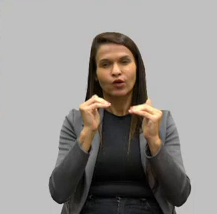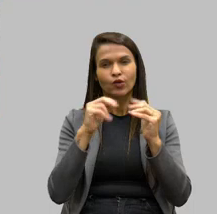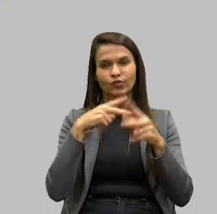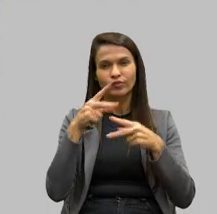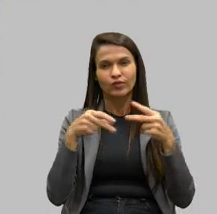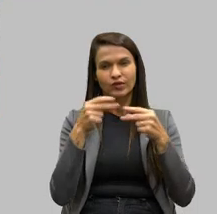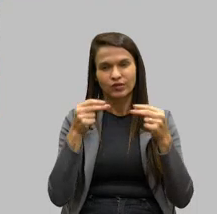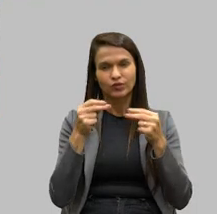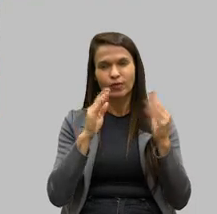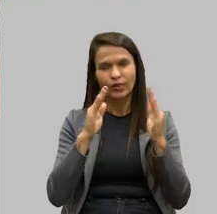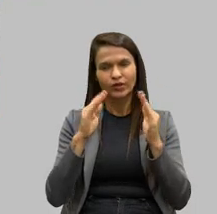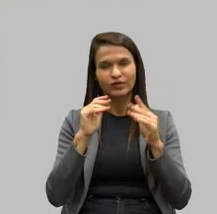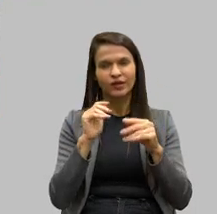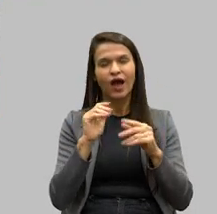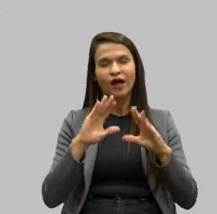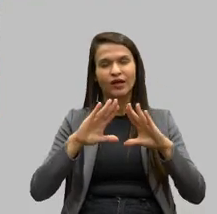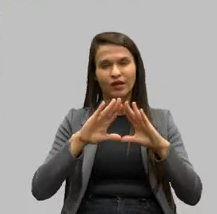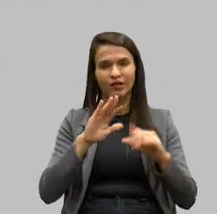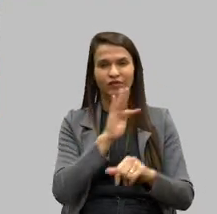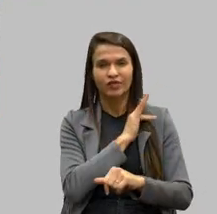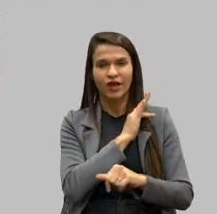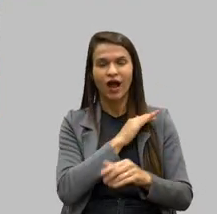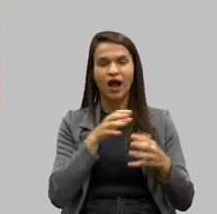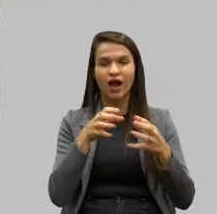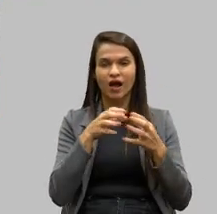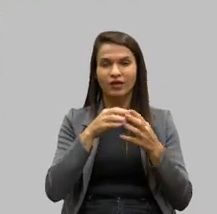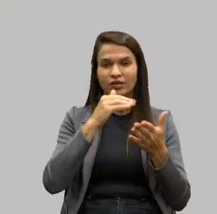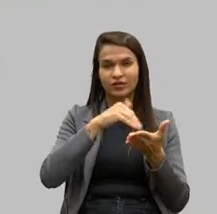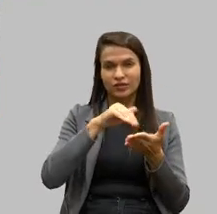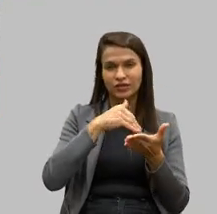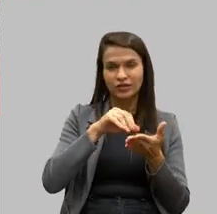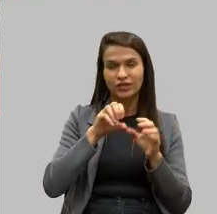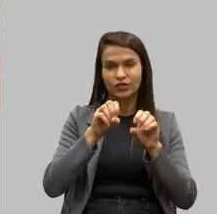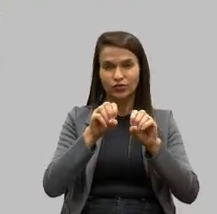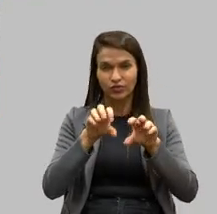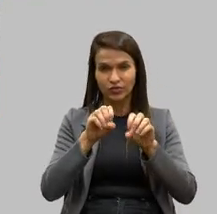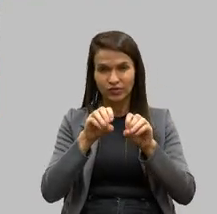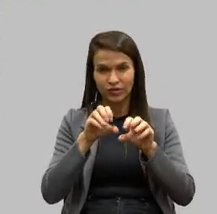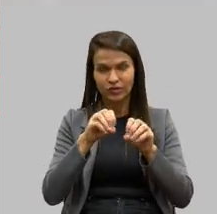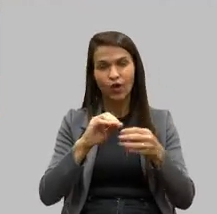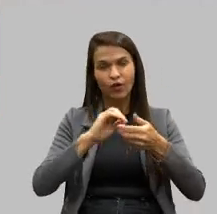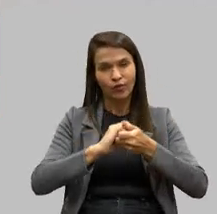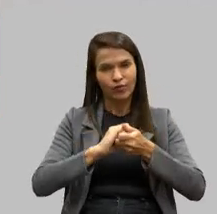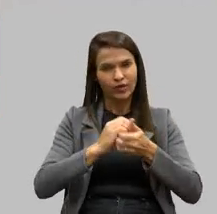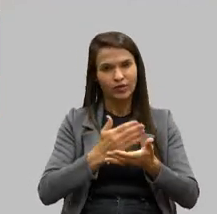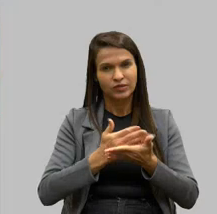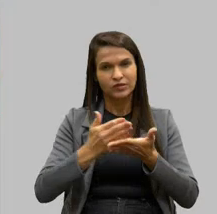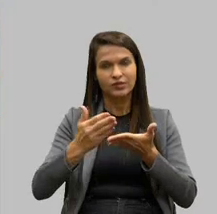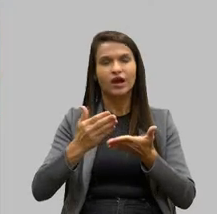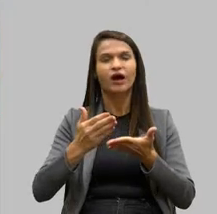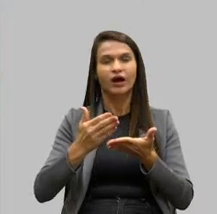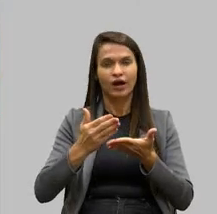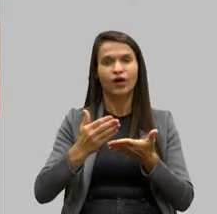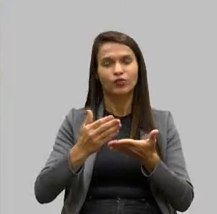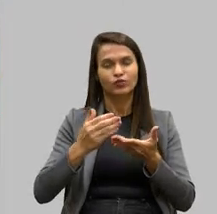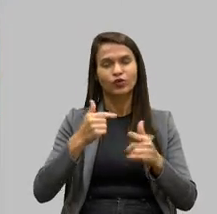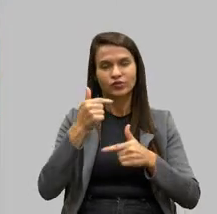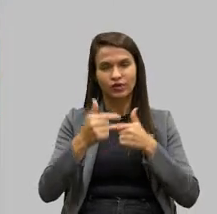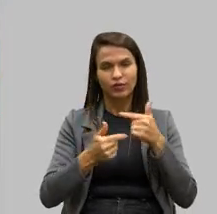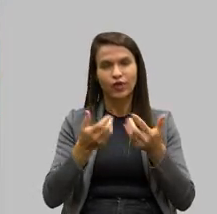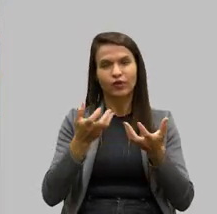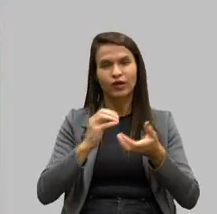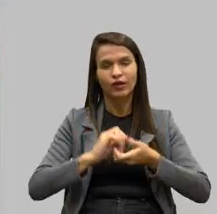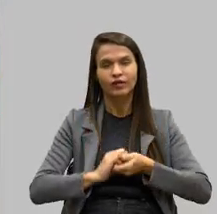Assembleia Fiscaliza, à equipe do secretário de Estado da Educação. Eu fiz o cumprimento inicial no início dos nossos trabalhos. E eu quero